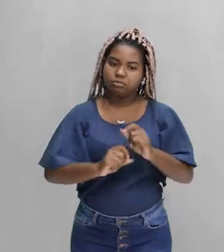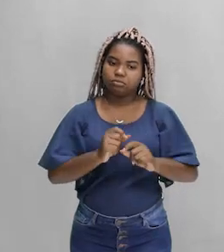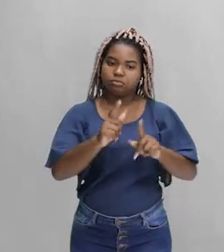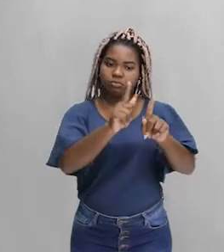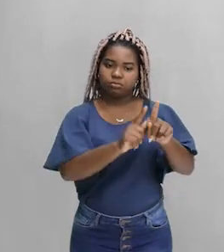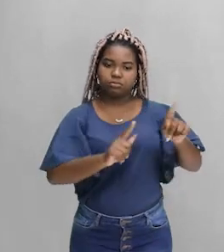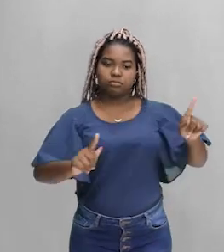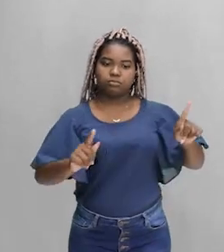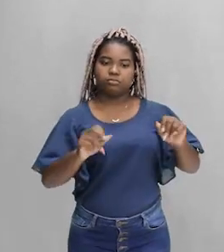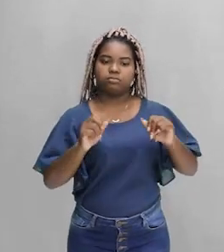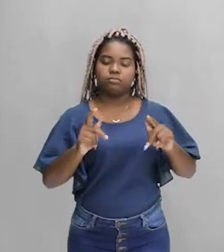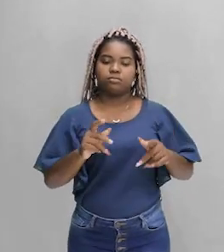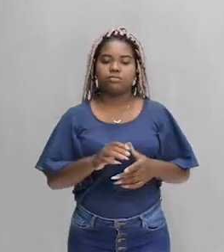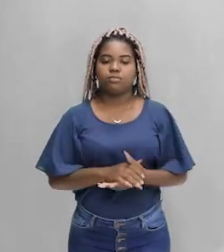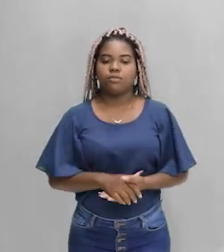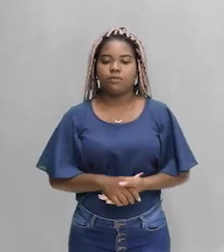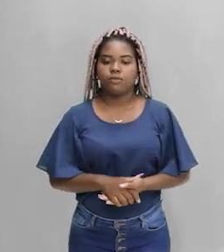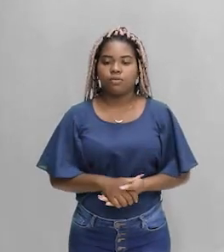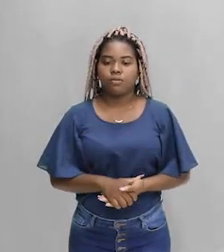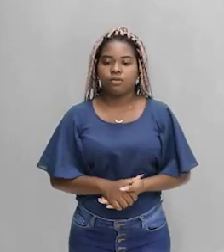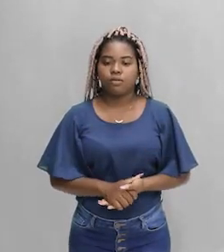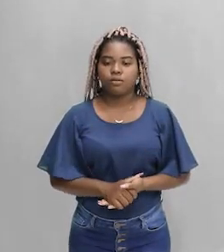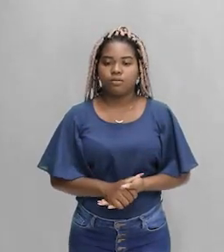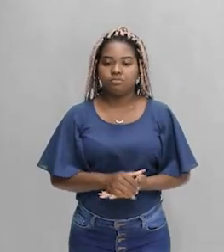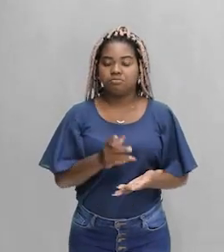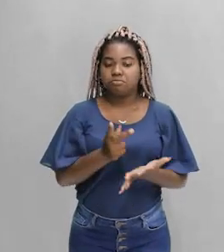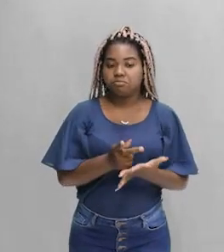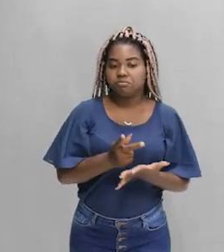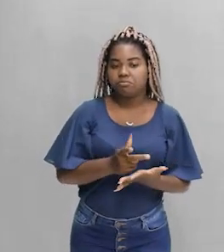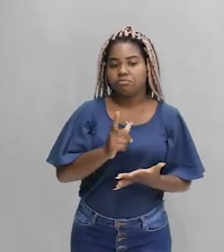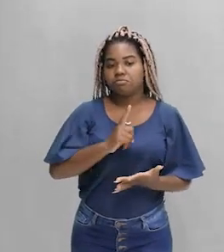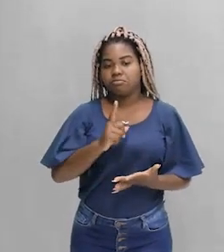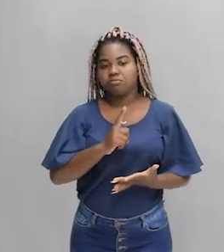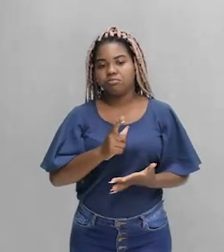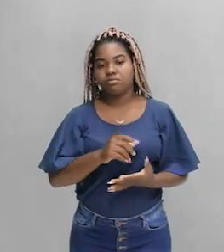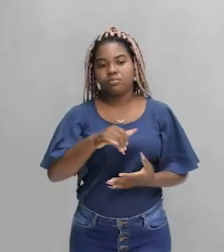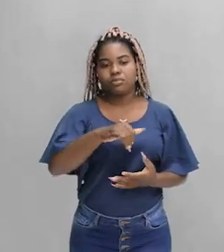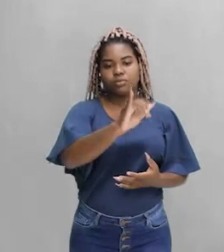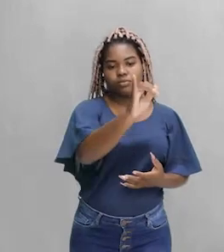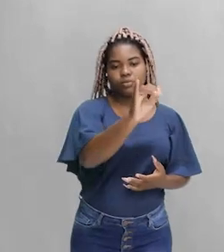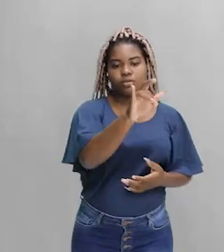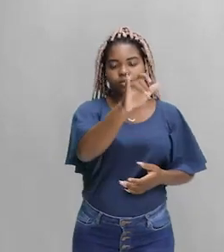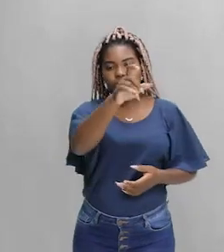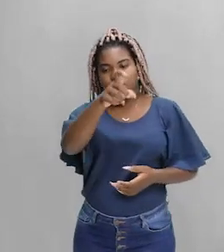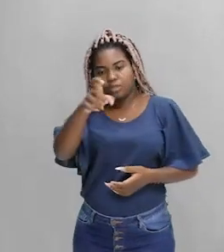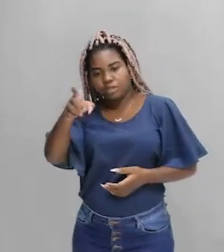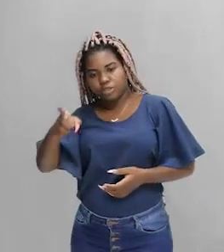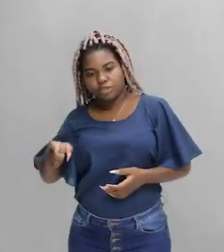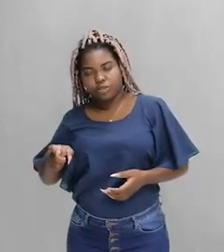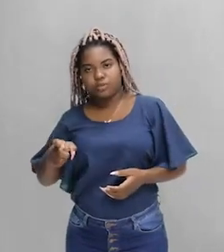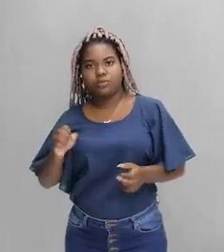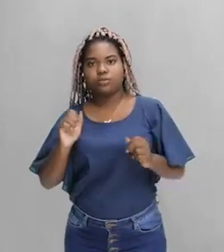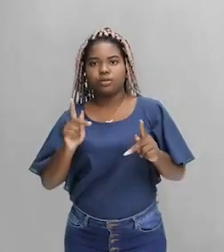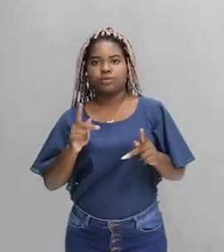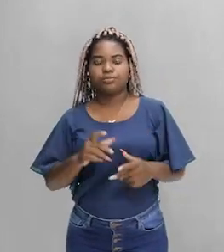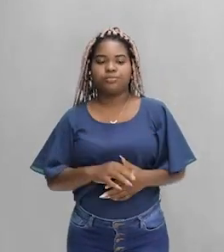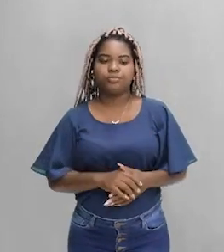É regra. O gráfico vai sempre cortar o eixo y no ponto de ordenada 1.